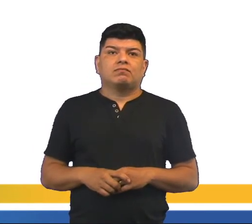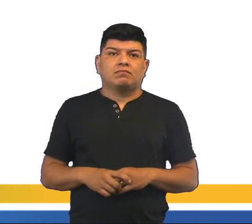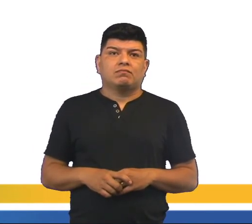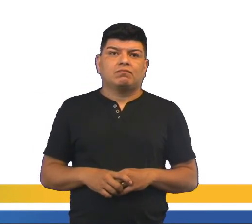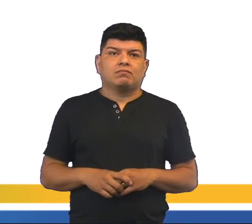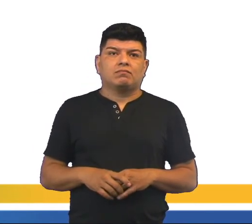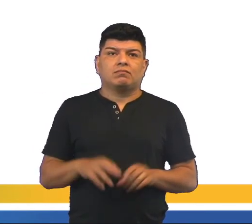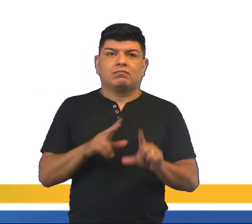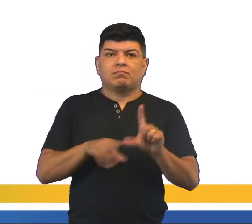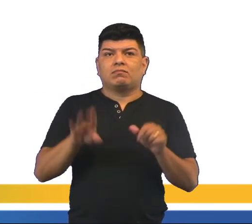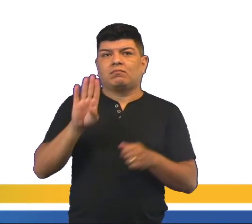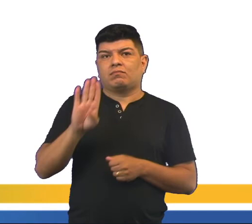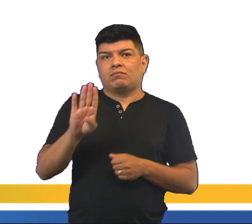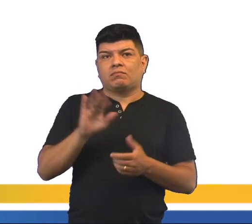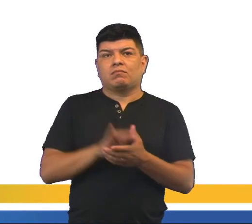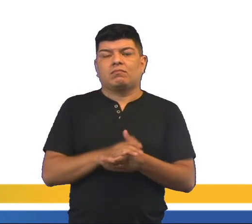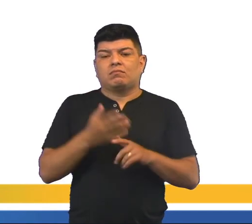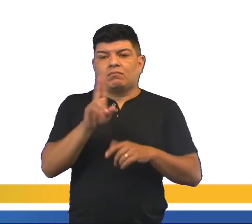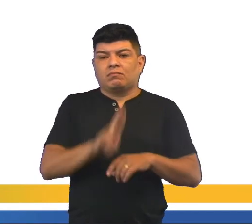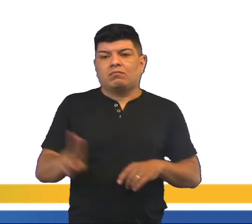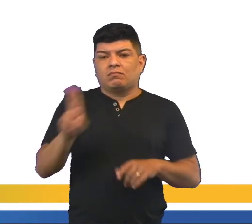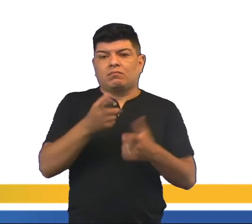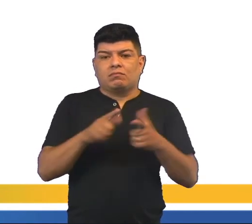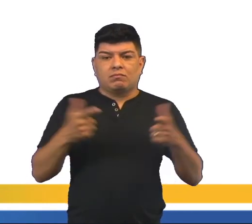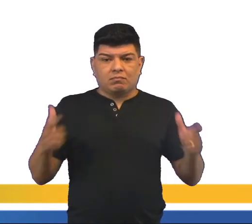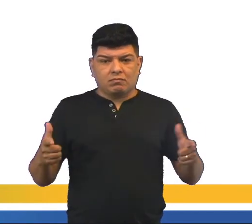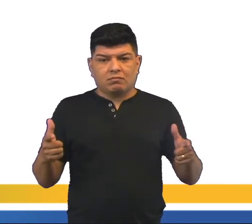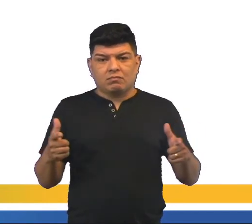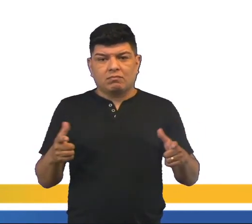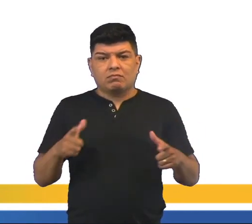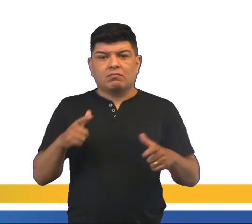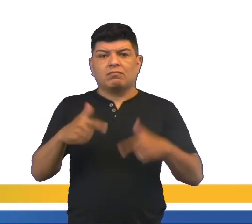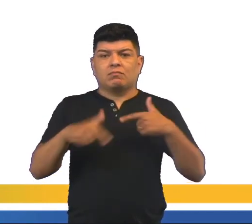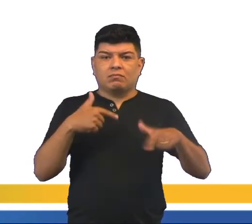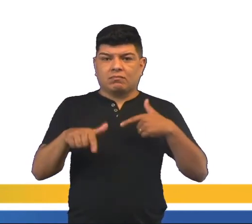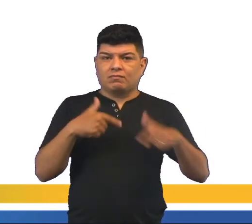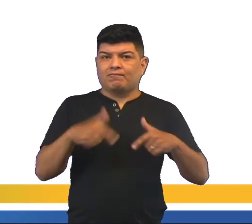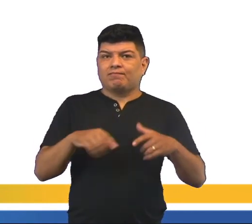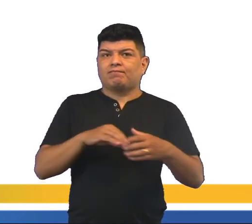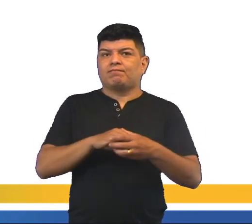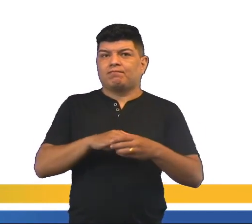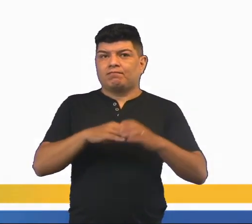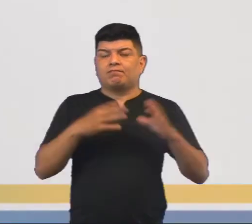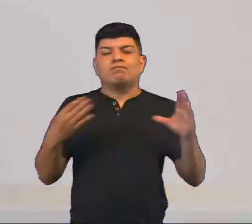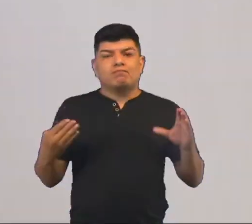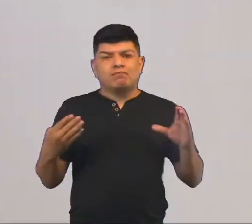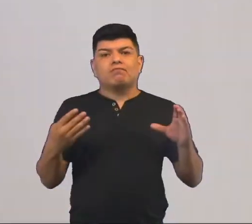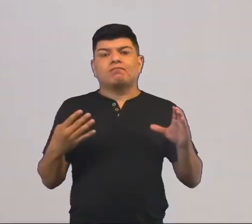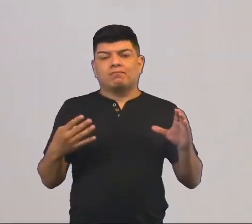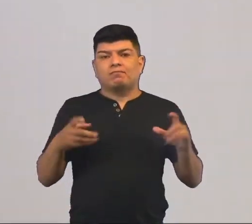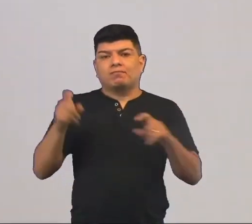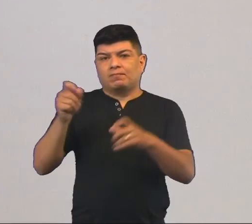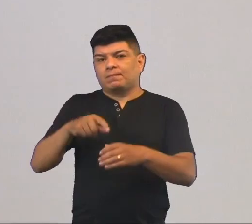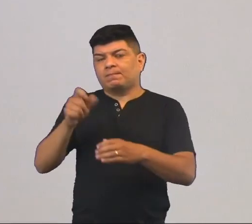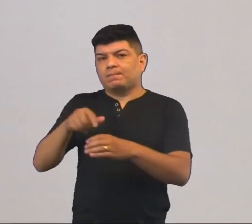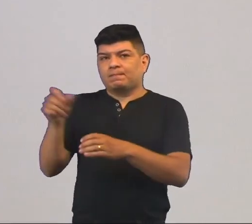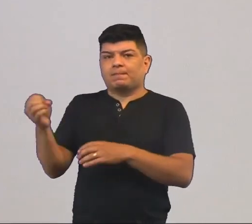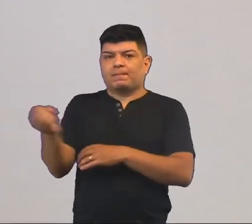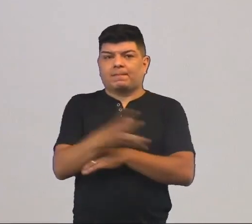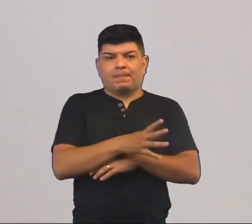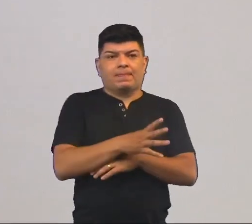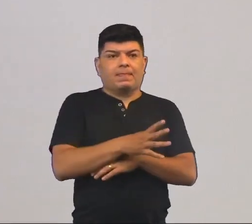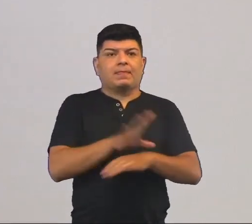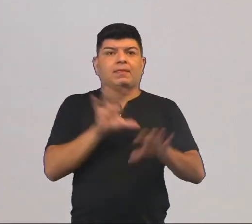claro que é a letra B, o uso cada vez maior de mão de obra. Se uma das características aí da agricultura moderna